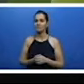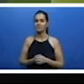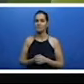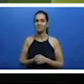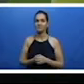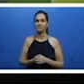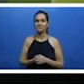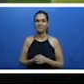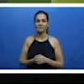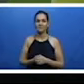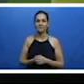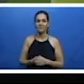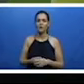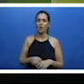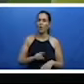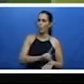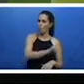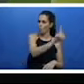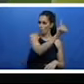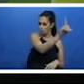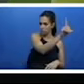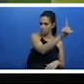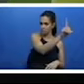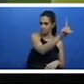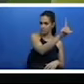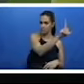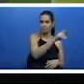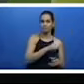Se esse daqui é a posição, ó. 1,